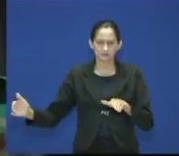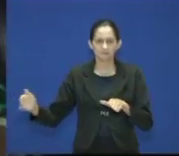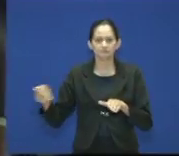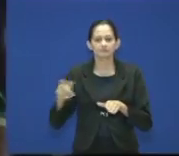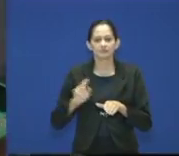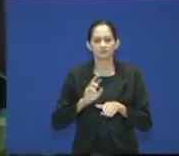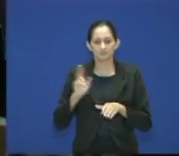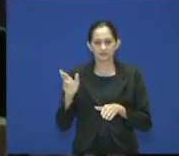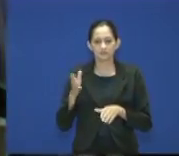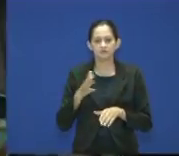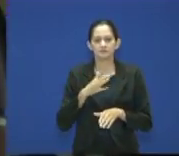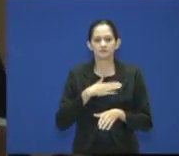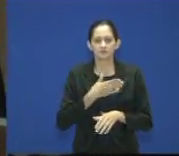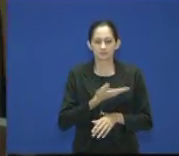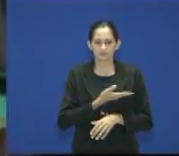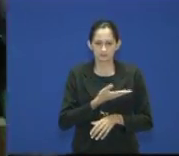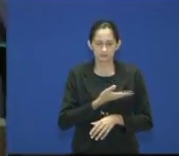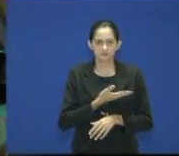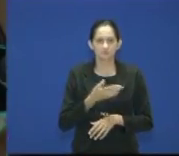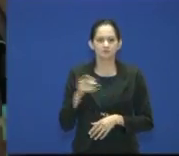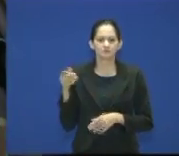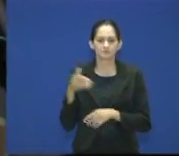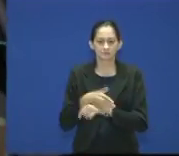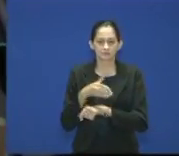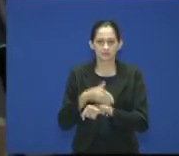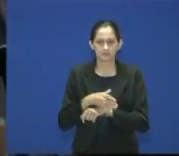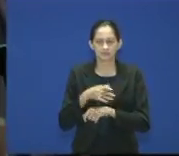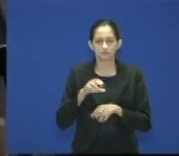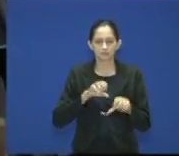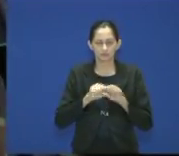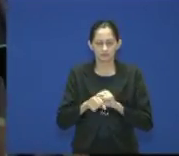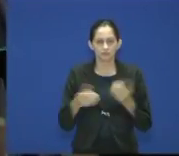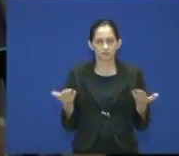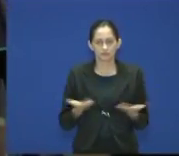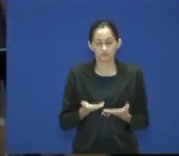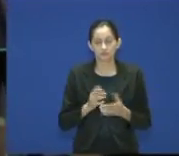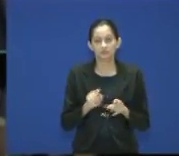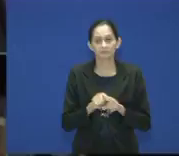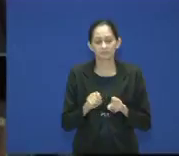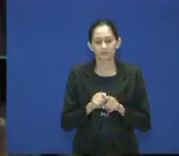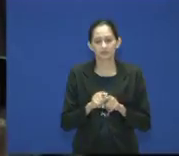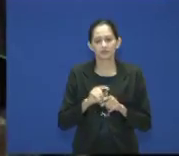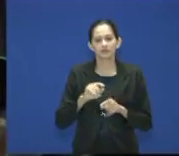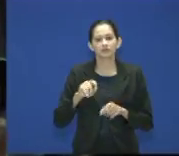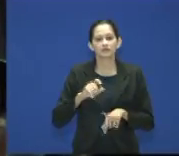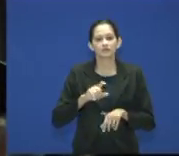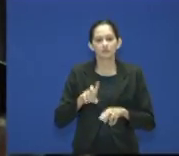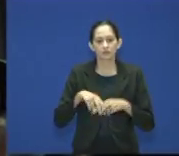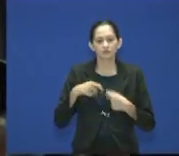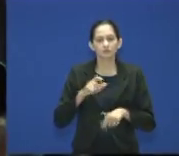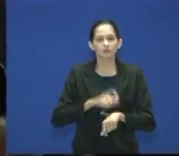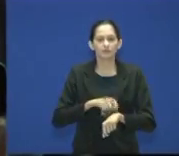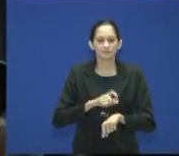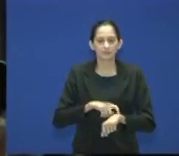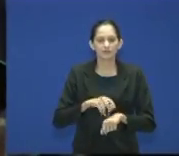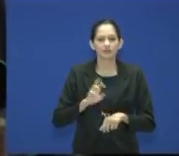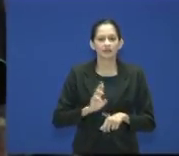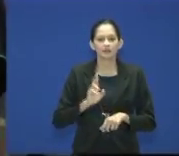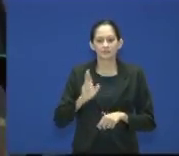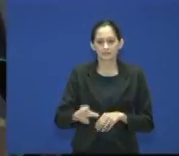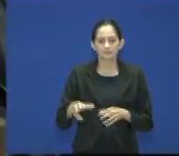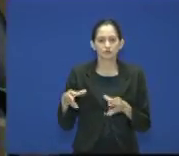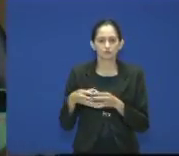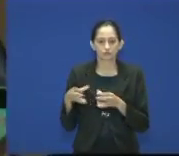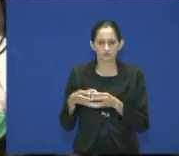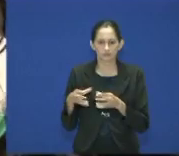meus colegas de curso e de universidade, e também pela oportunidade de representar essa galera uma última